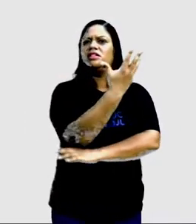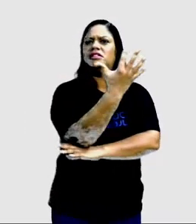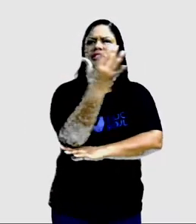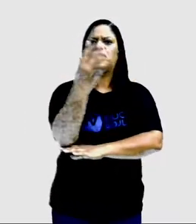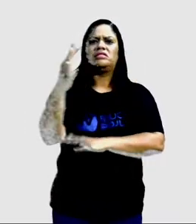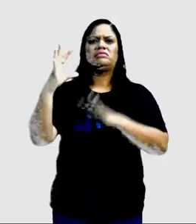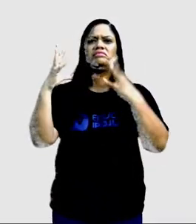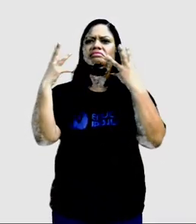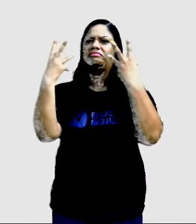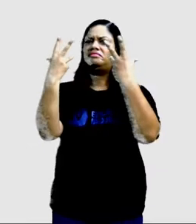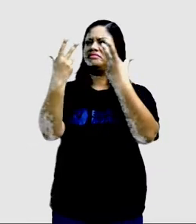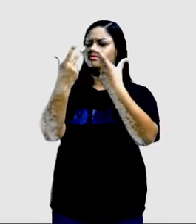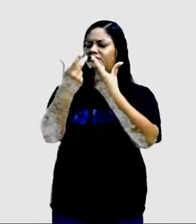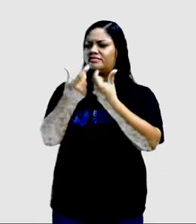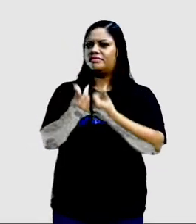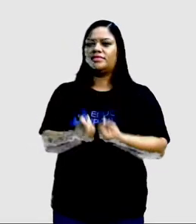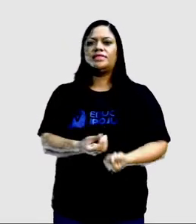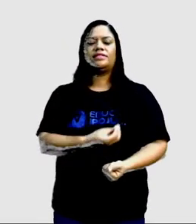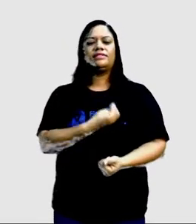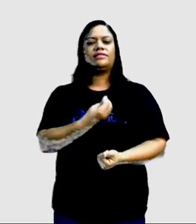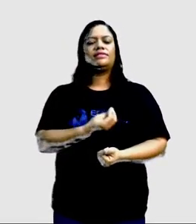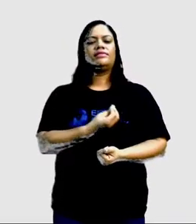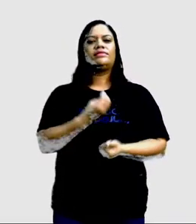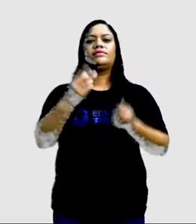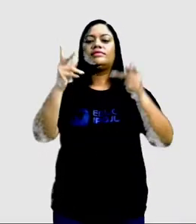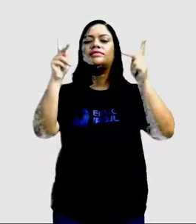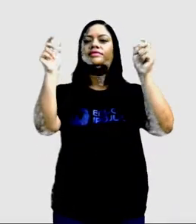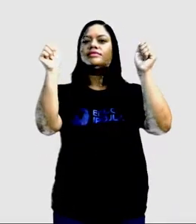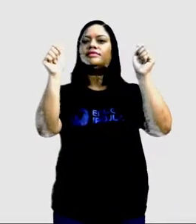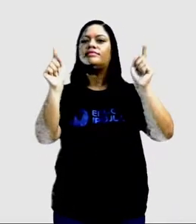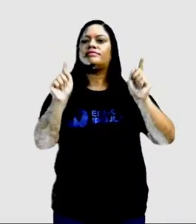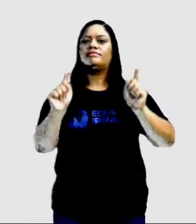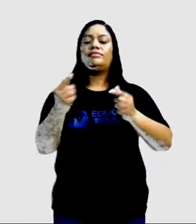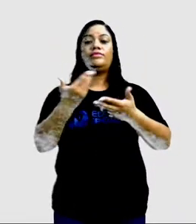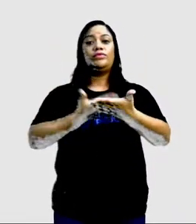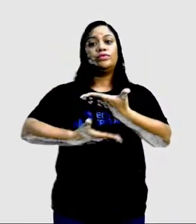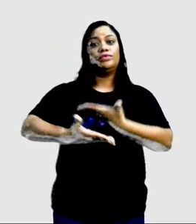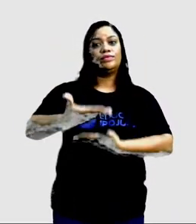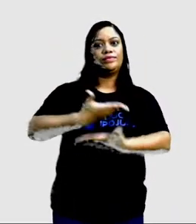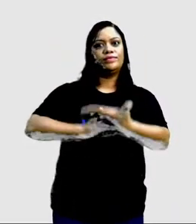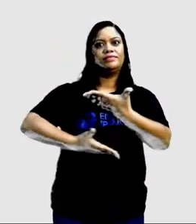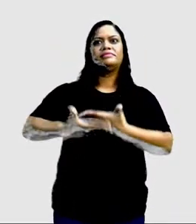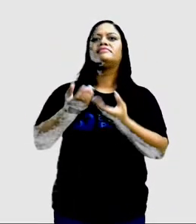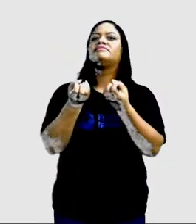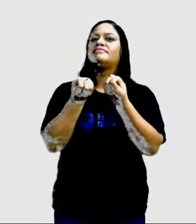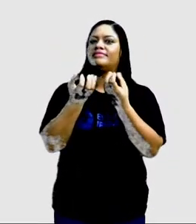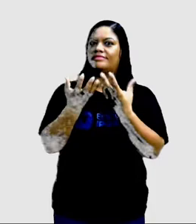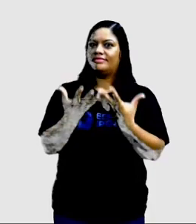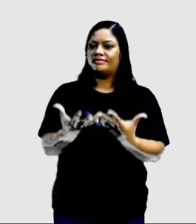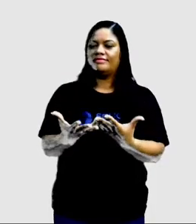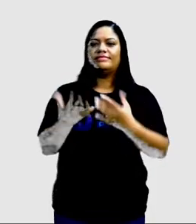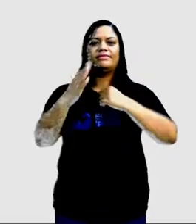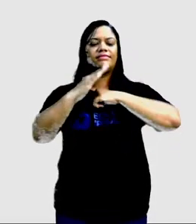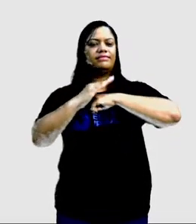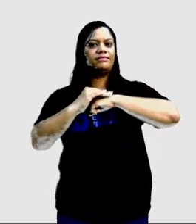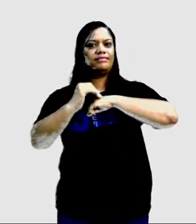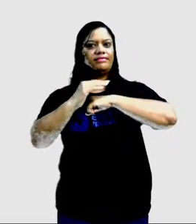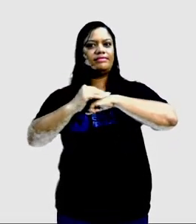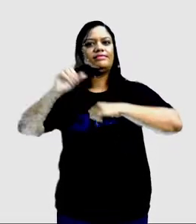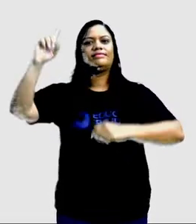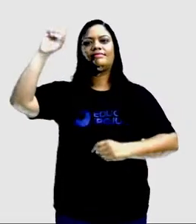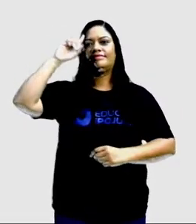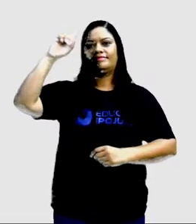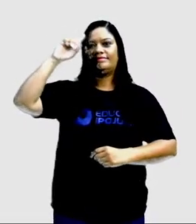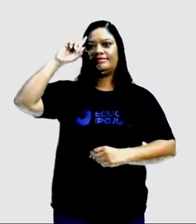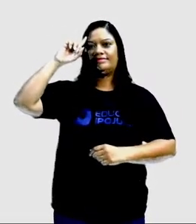natureza, se vivem em harmonia. Quando cuidamos bem dela, com carinho todo